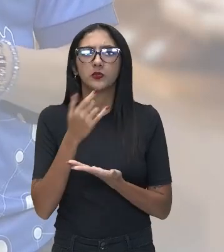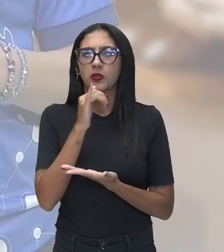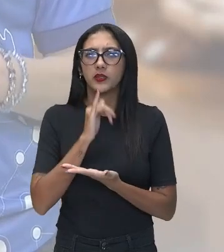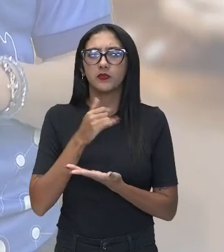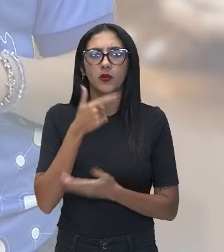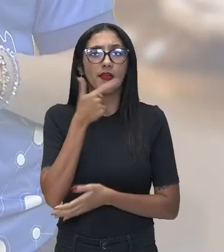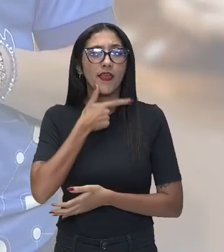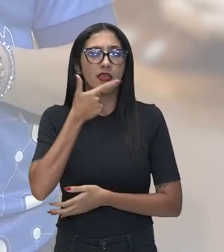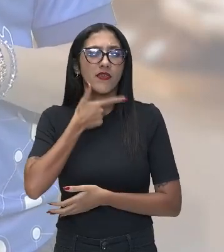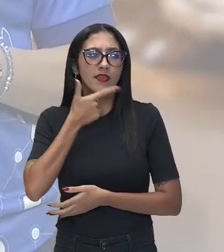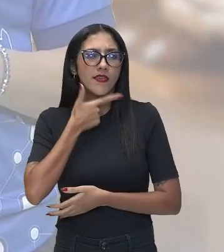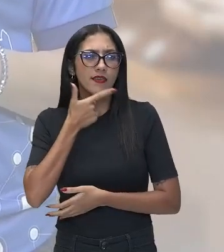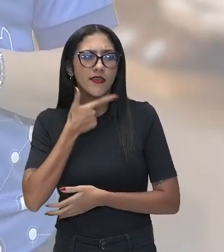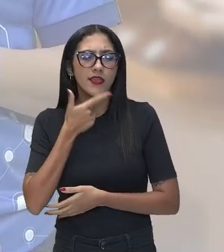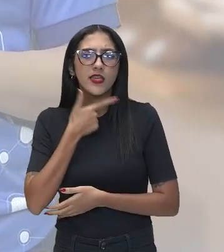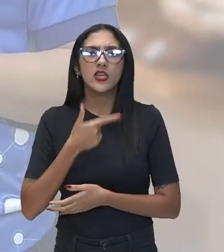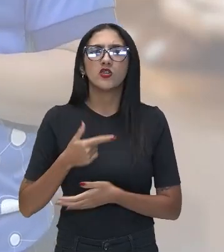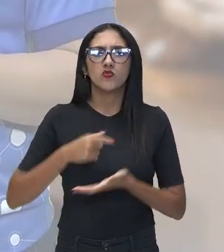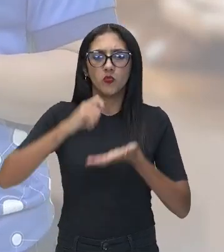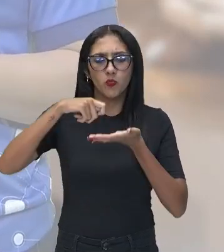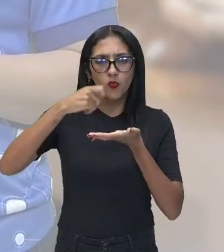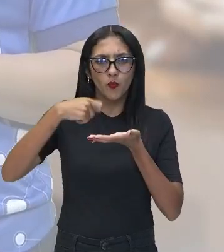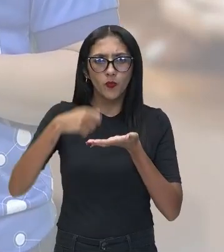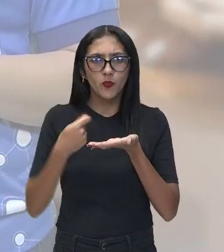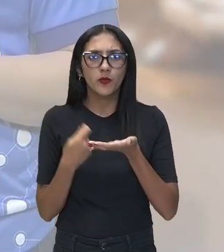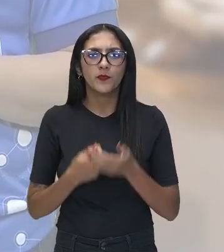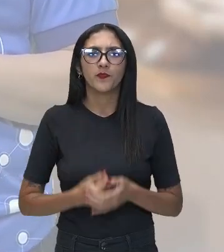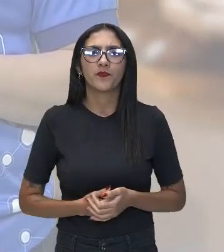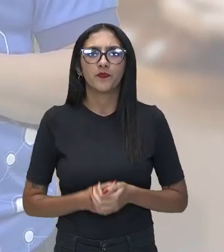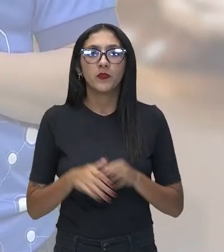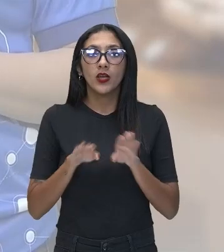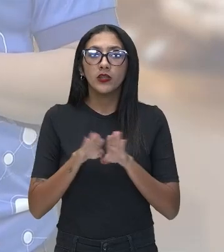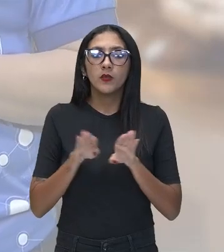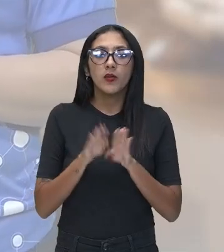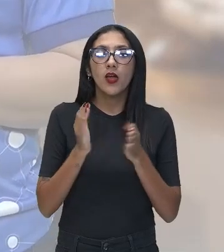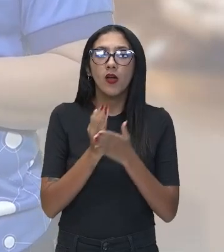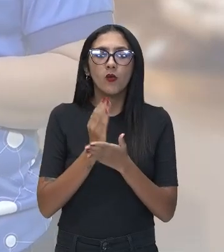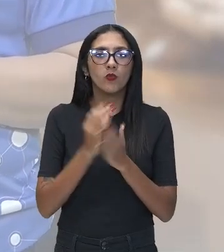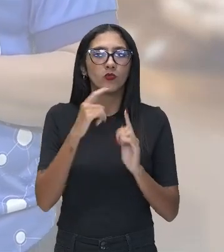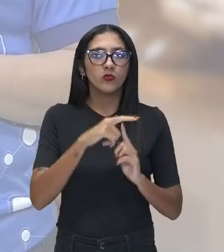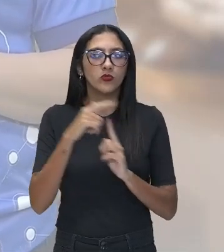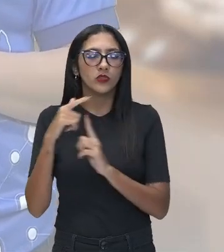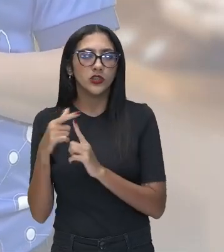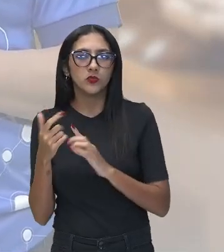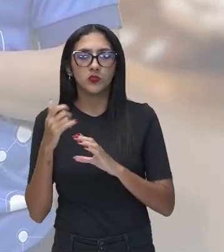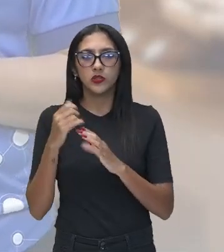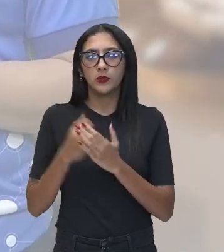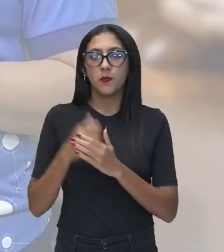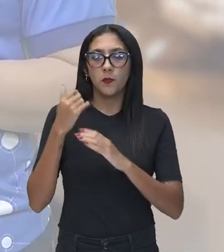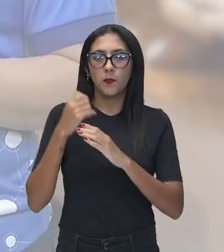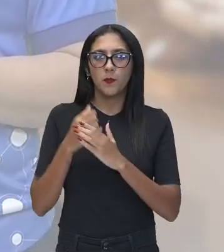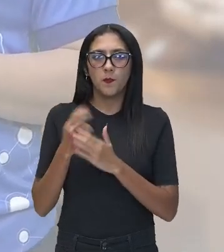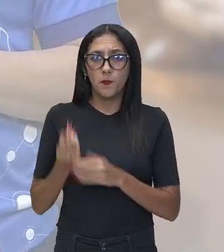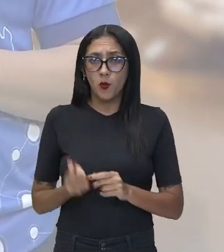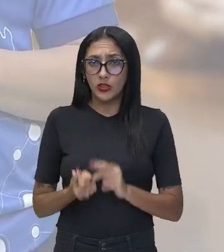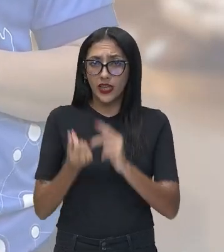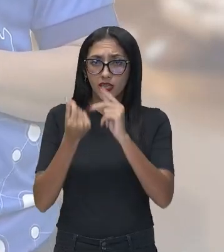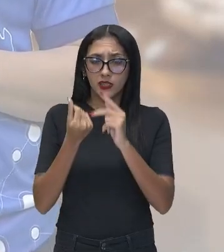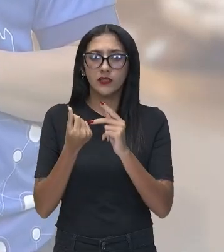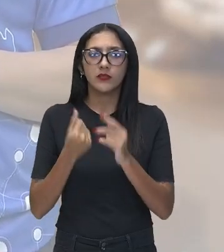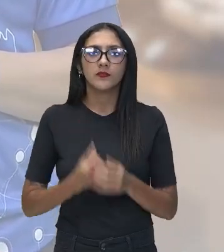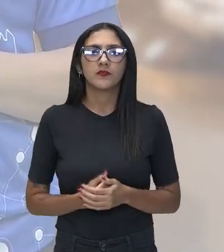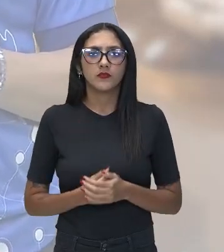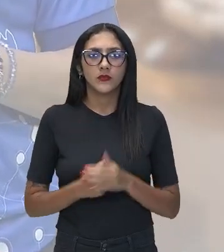os queijos, leite, iogurte, alguns derivados e algumas fontes também, fontes de proteínas, e logo acima